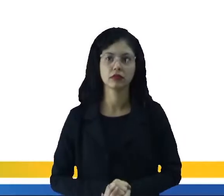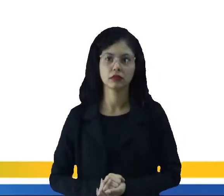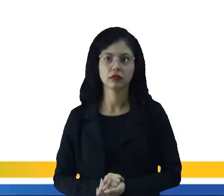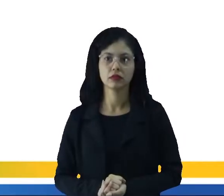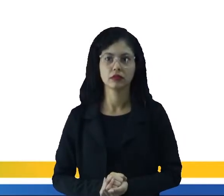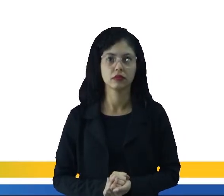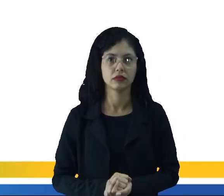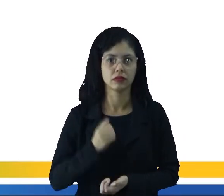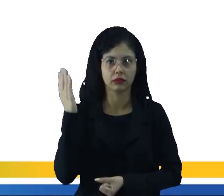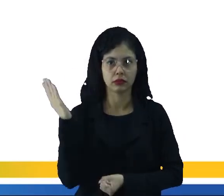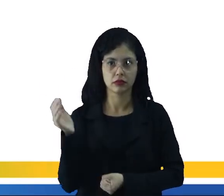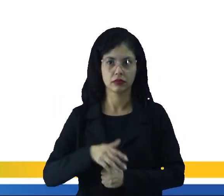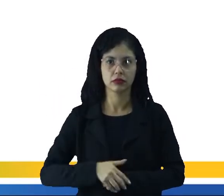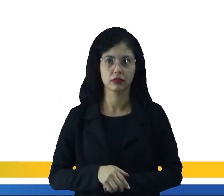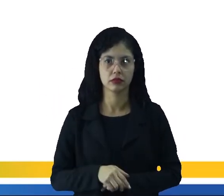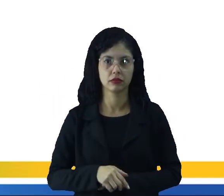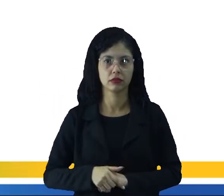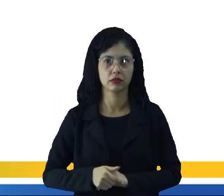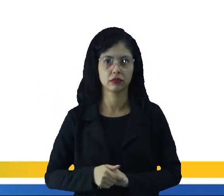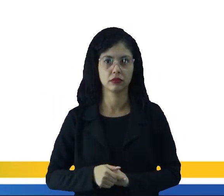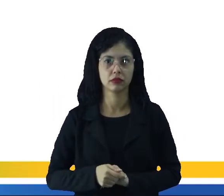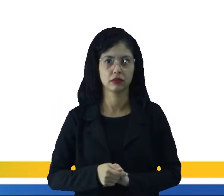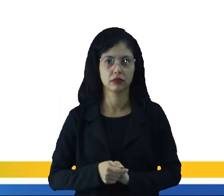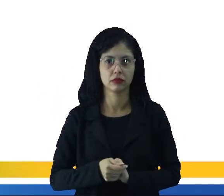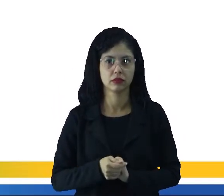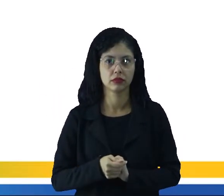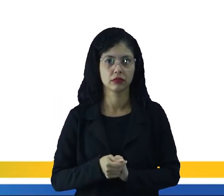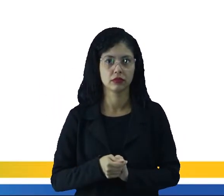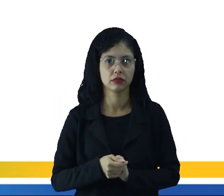temos a seguinte situação.